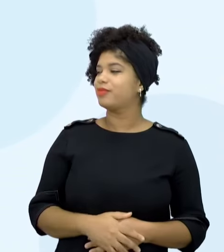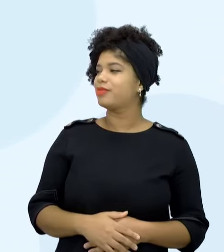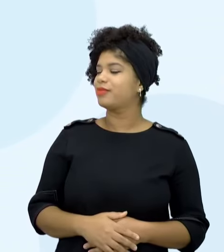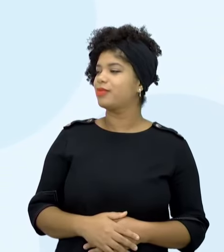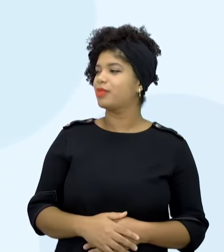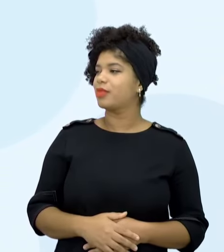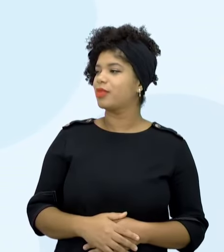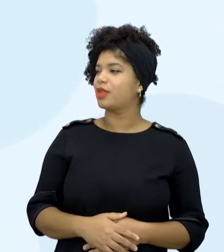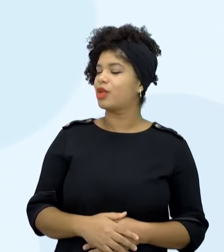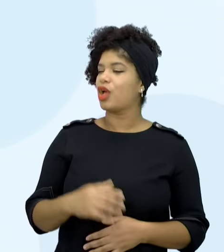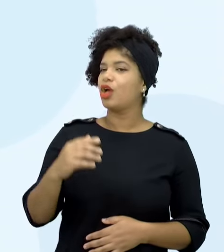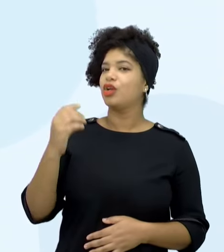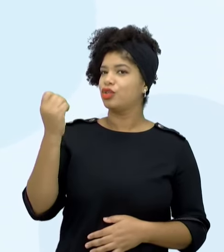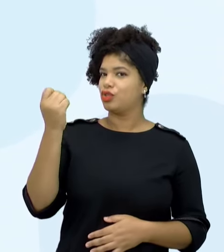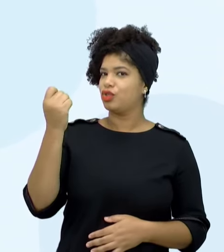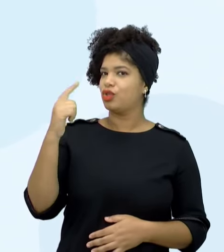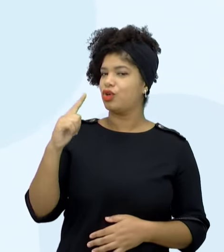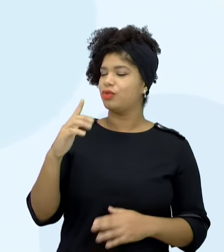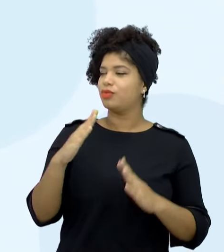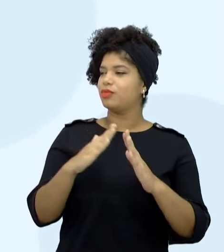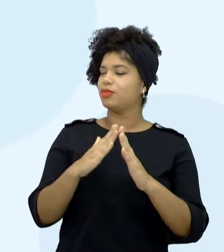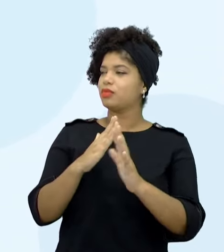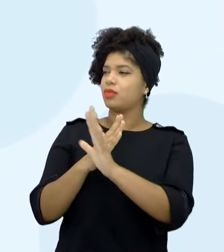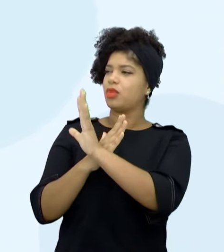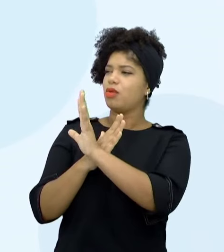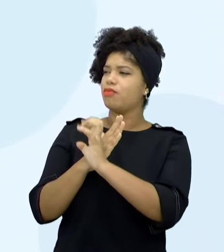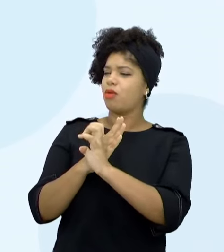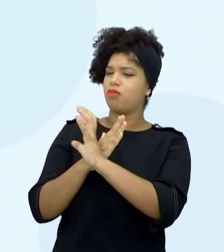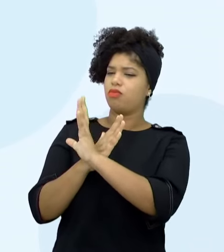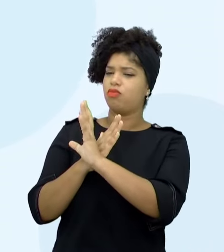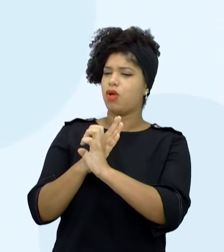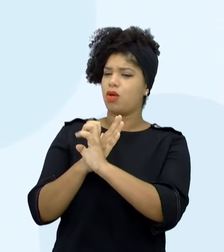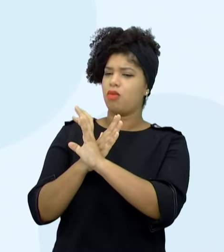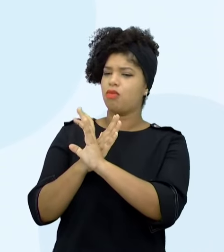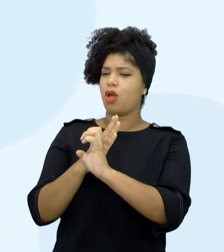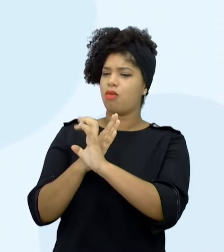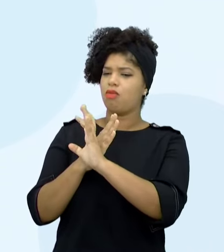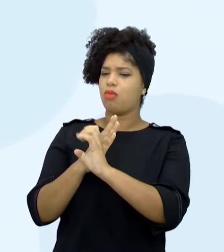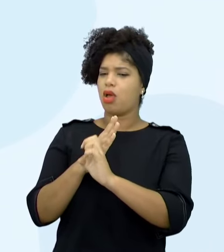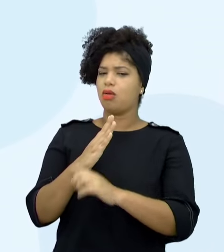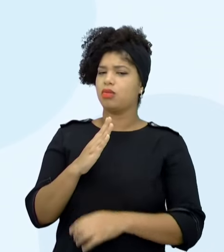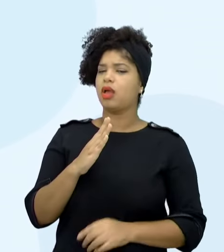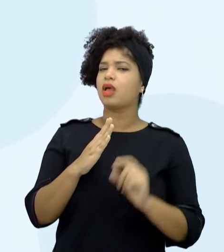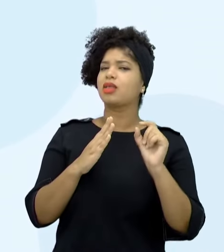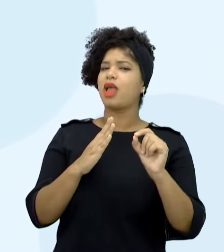Né? Quem é o responsável